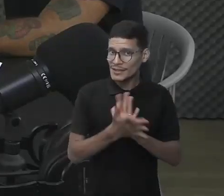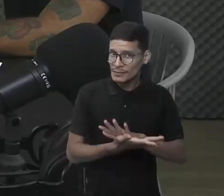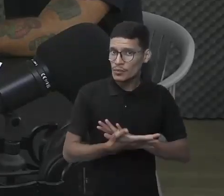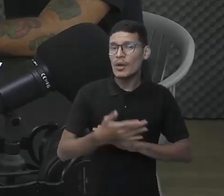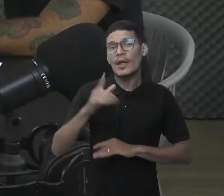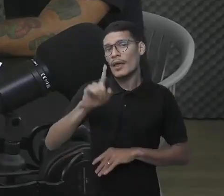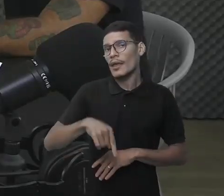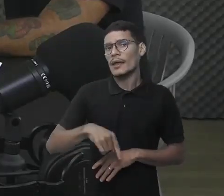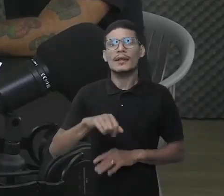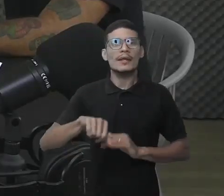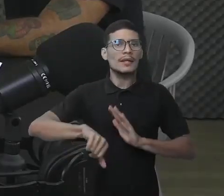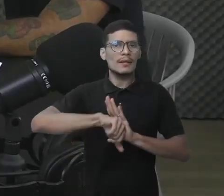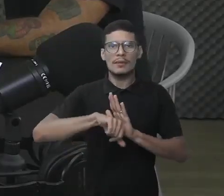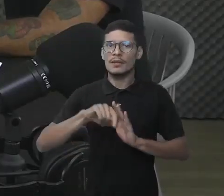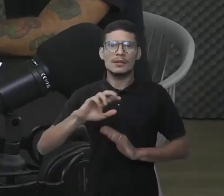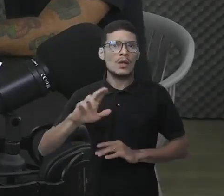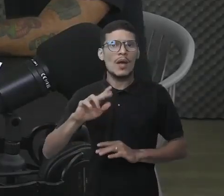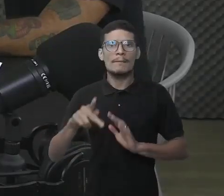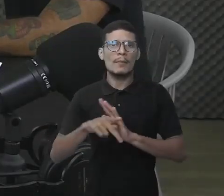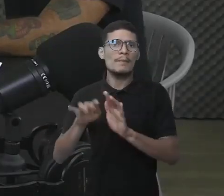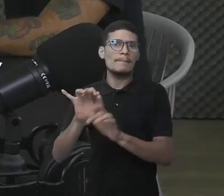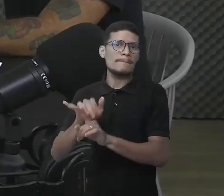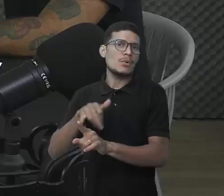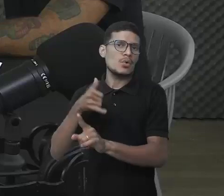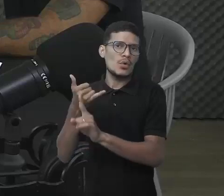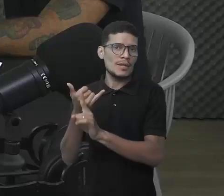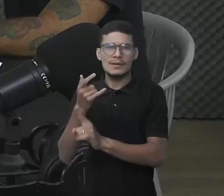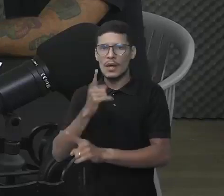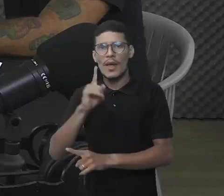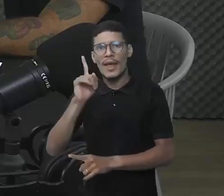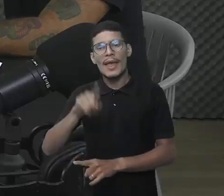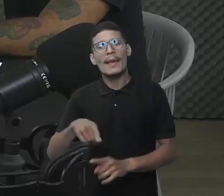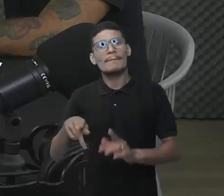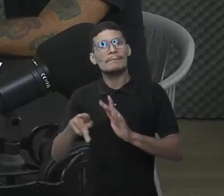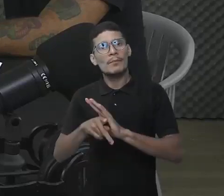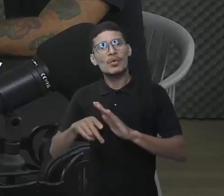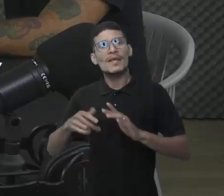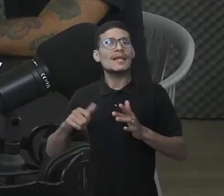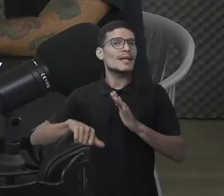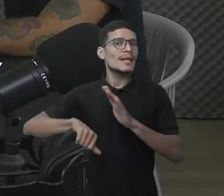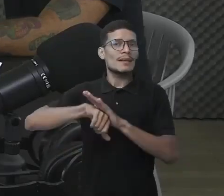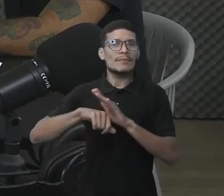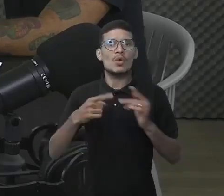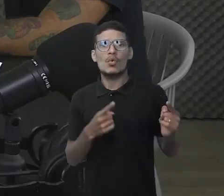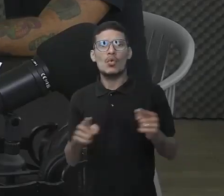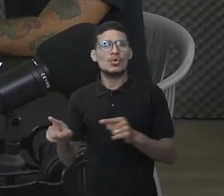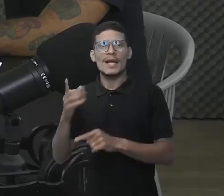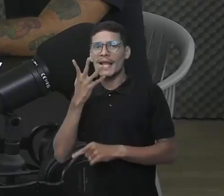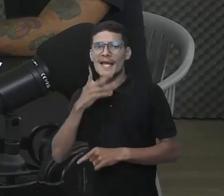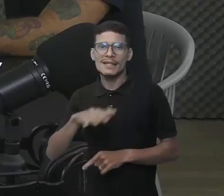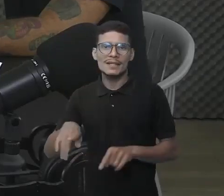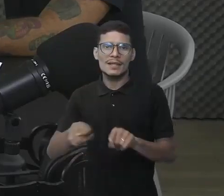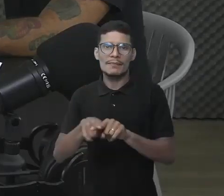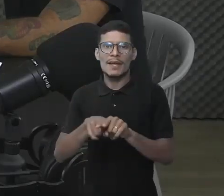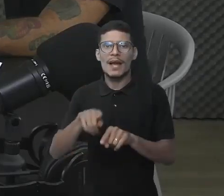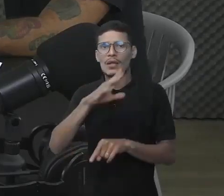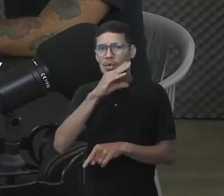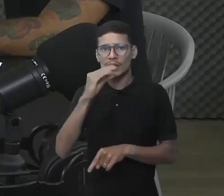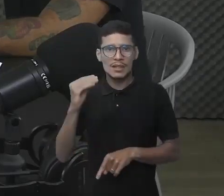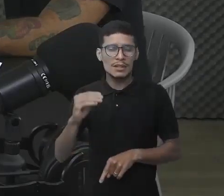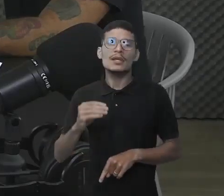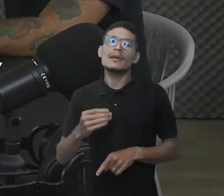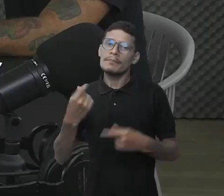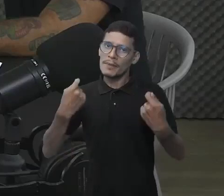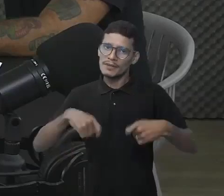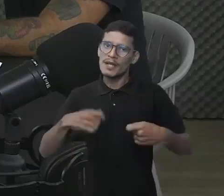crime. A gente não está falando de bullying. Nós estamos falando de um crime contra a criança e adolescente. É preciso dizer isso, e foi isso que a gente